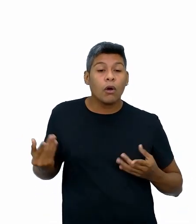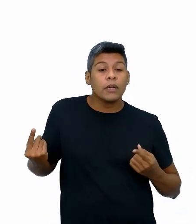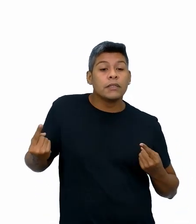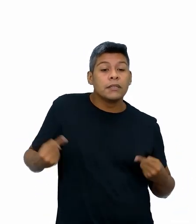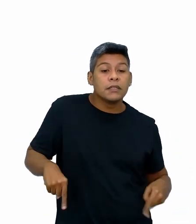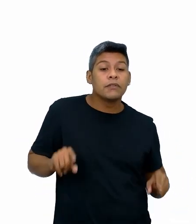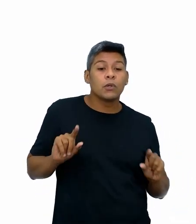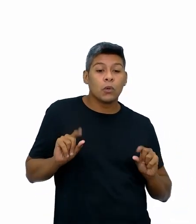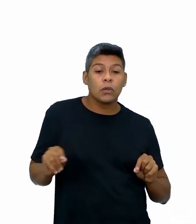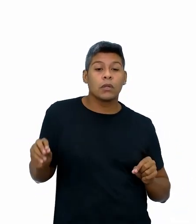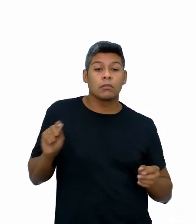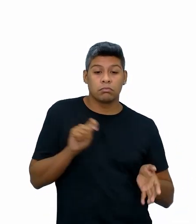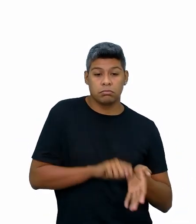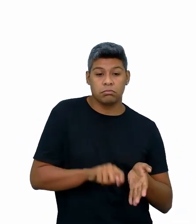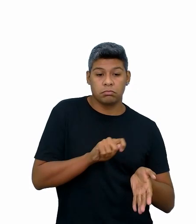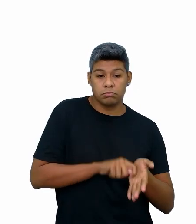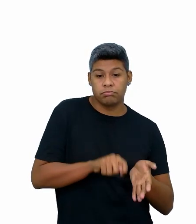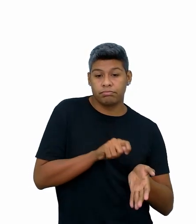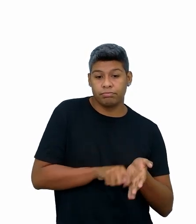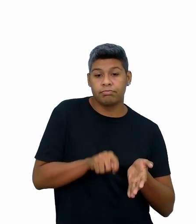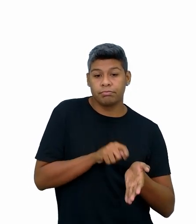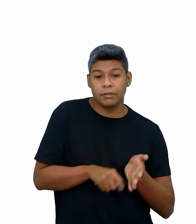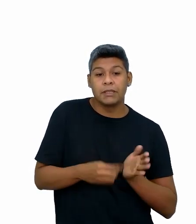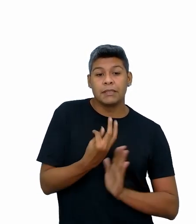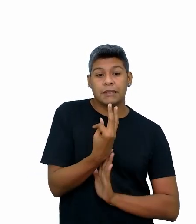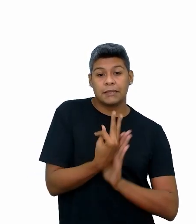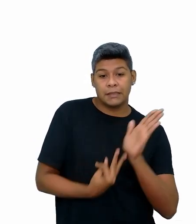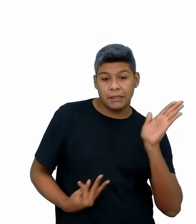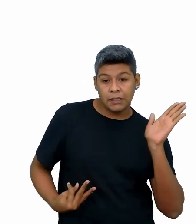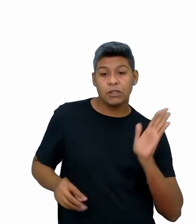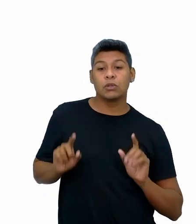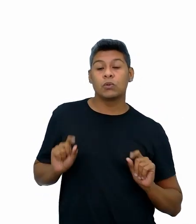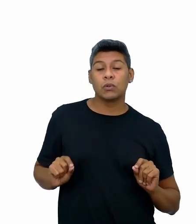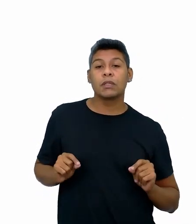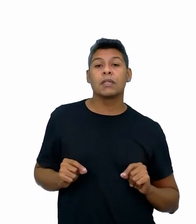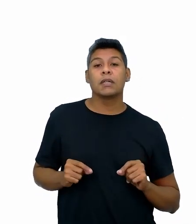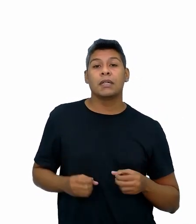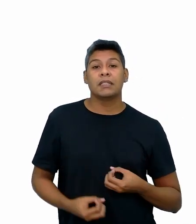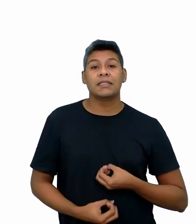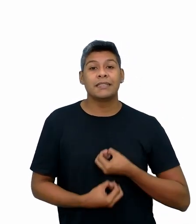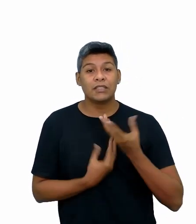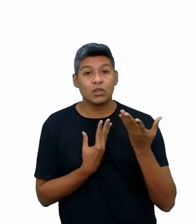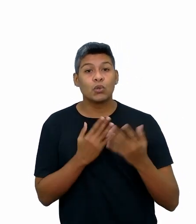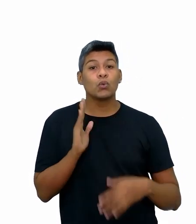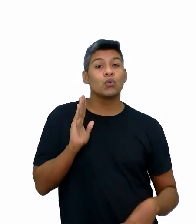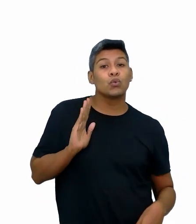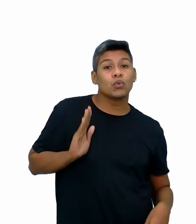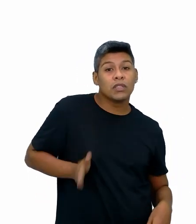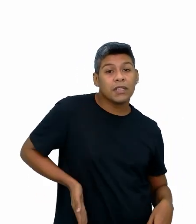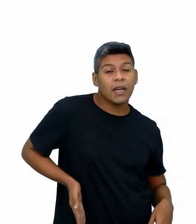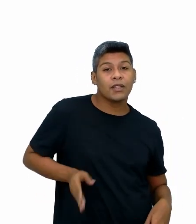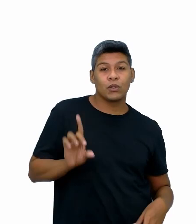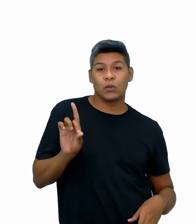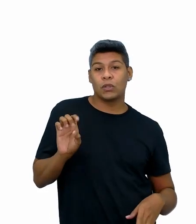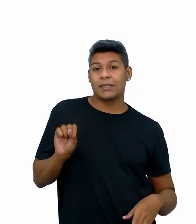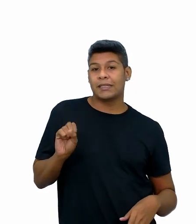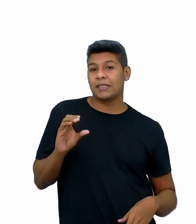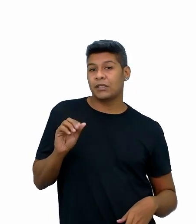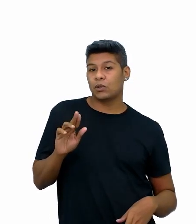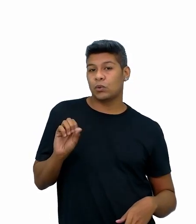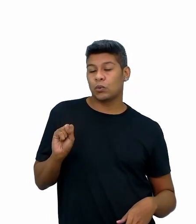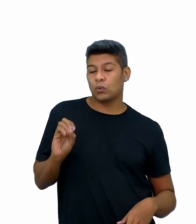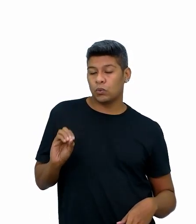será transcrever o trecho selecionado acima para o discurso direto, de forma que o próprio governo tenha a voz